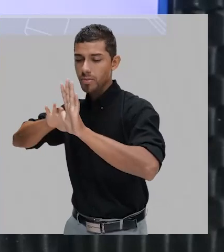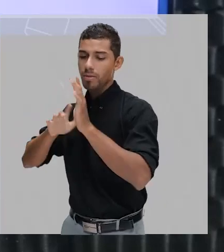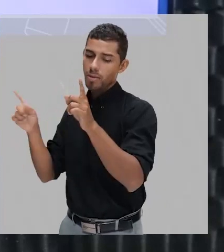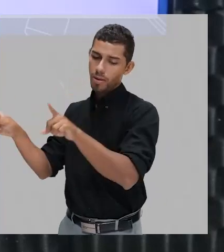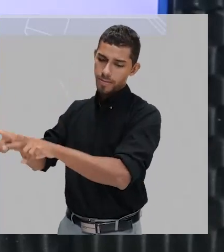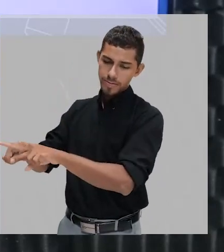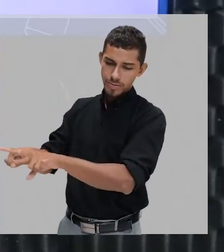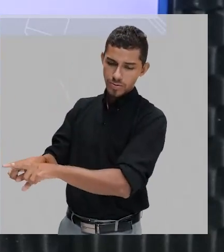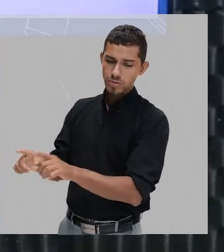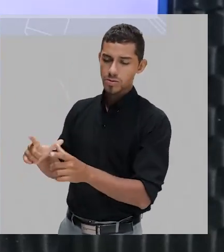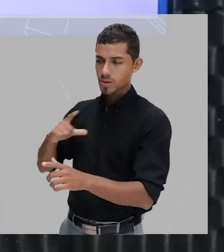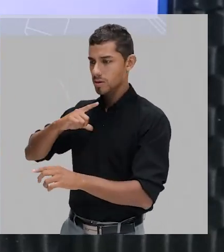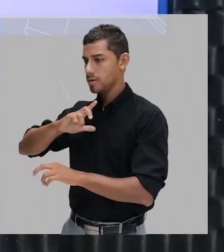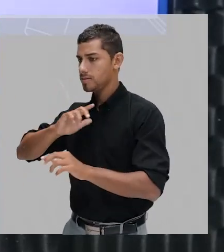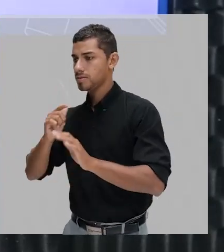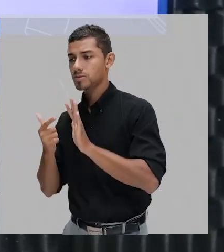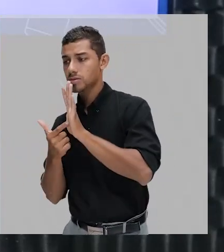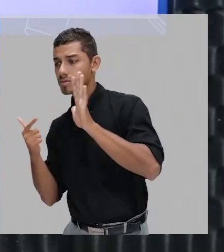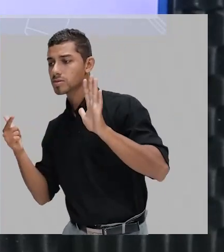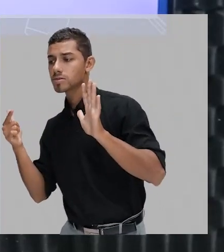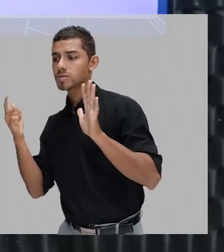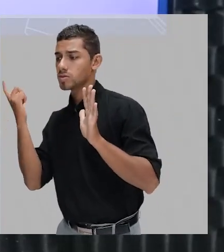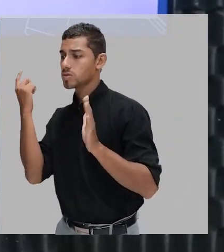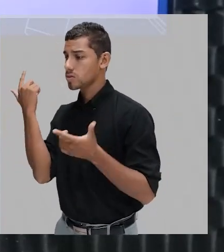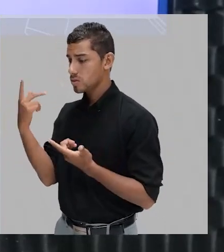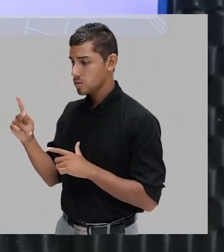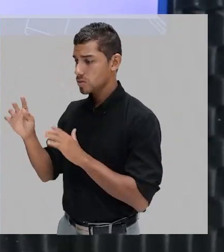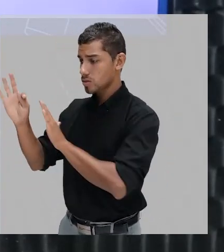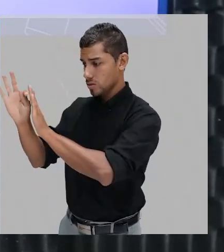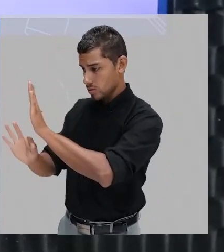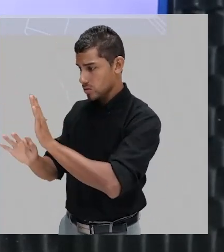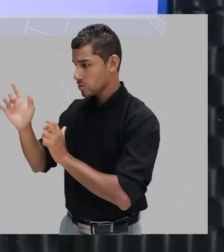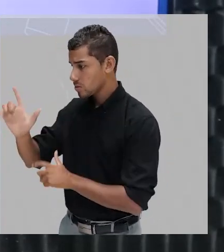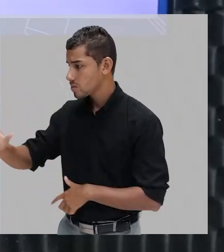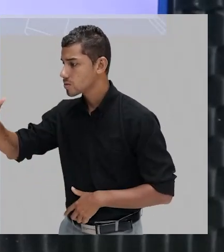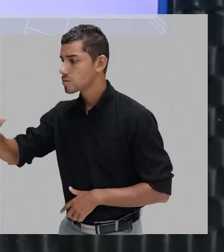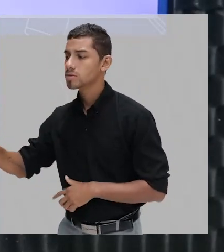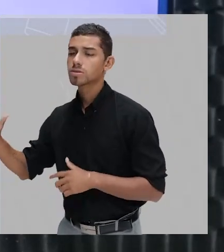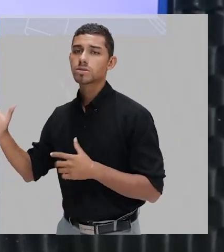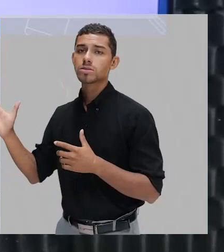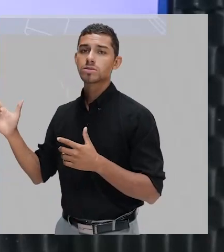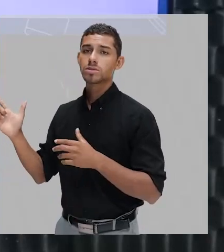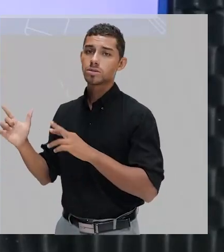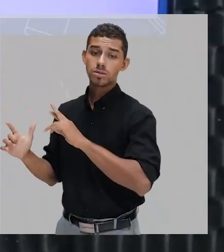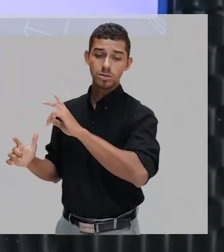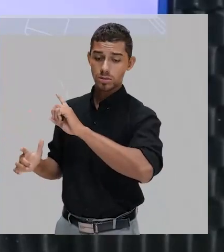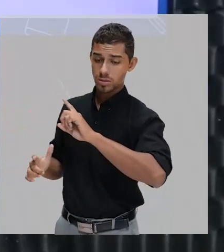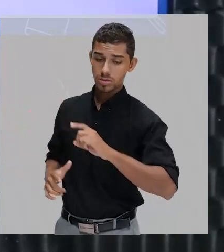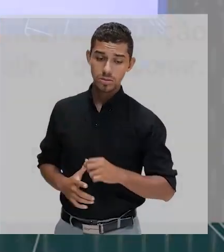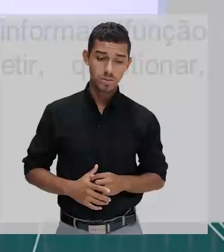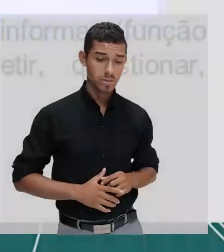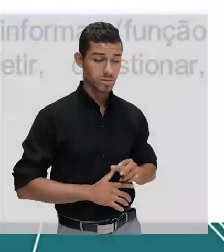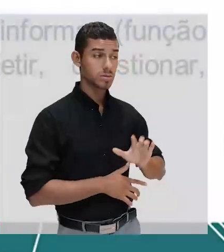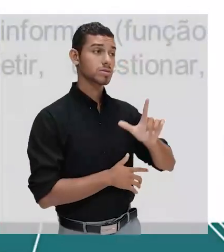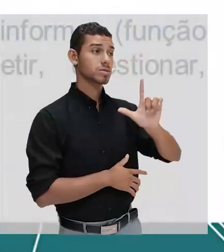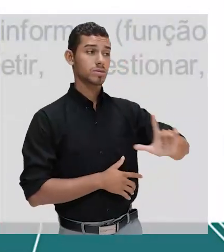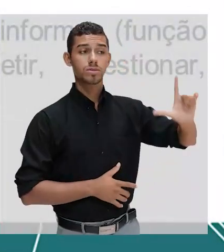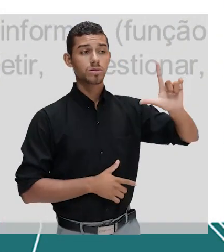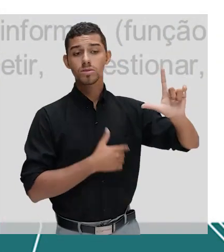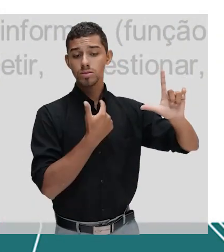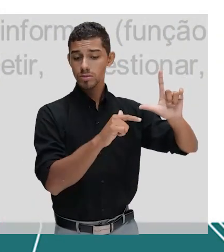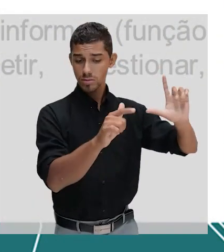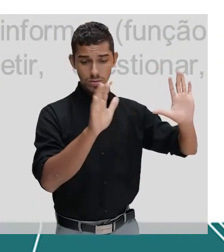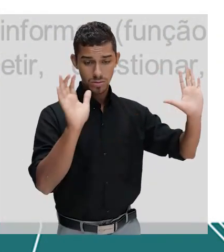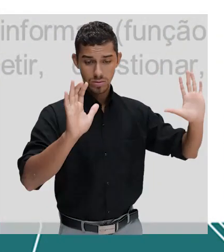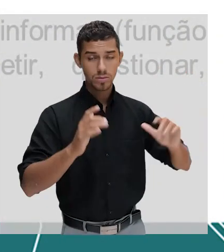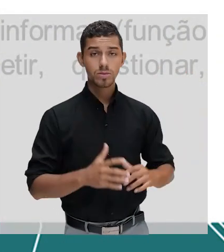ver toda essa diferenciação entre os textos literários e os textos não literários.